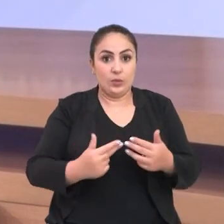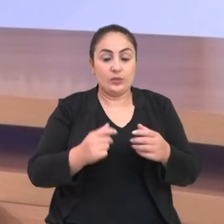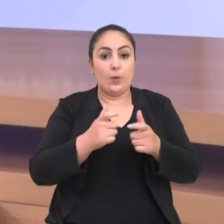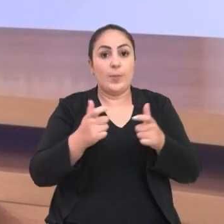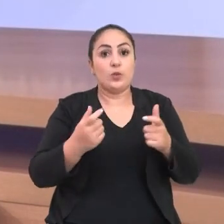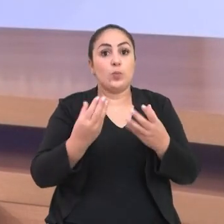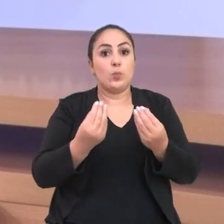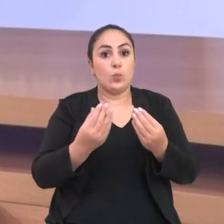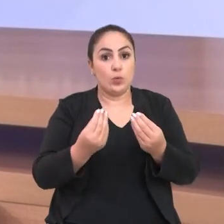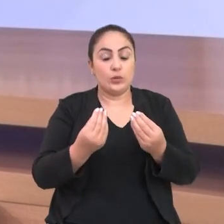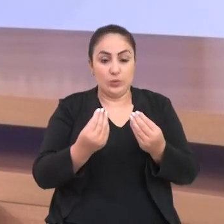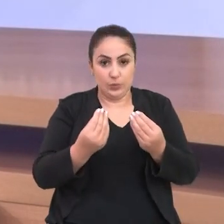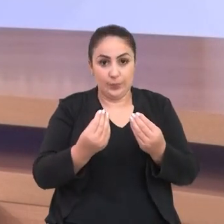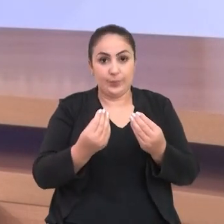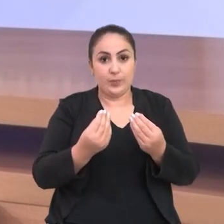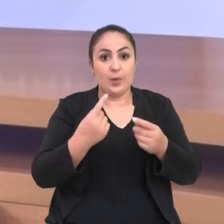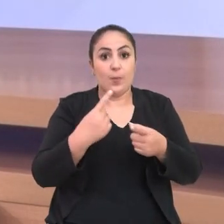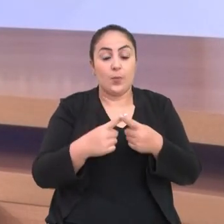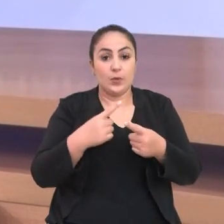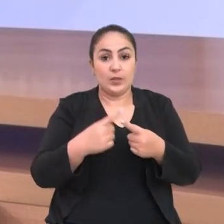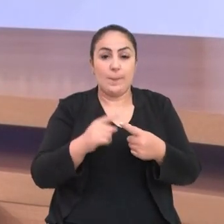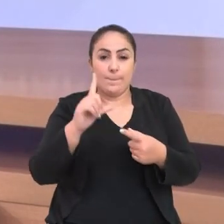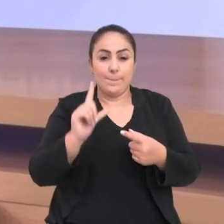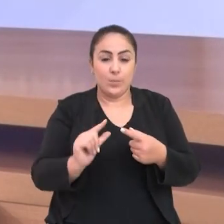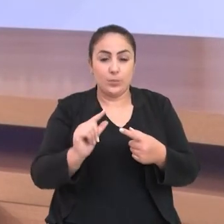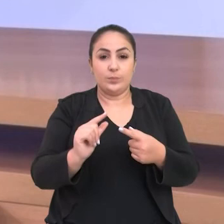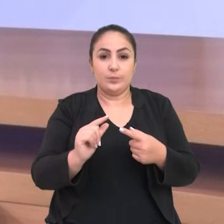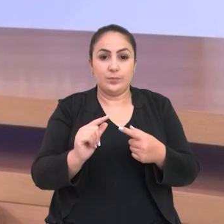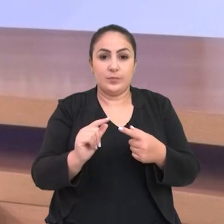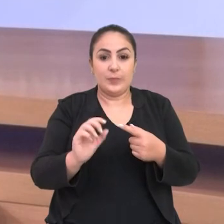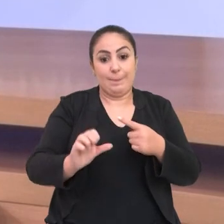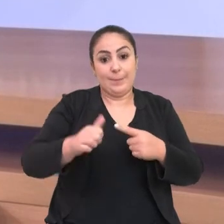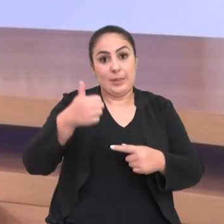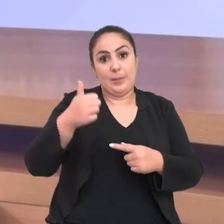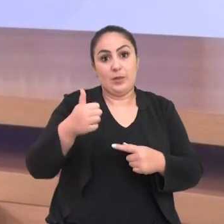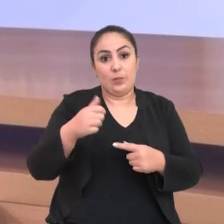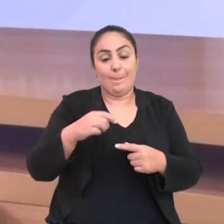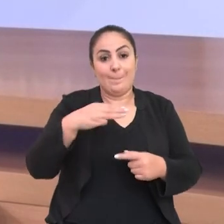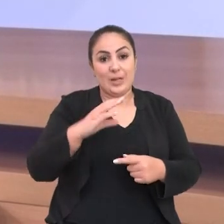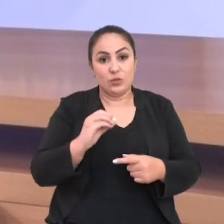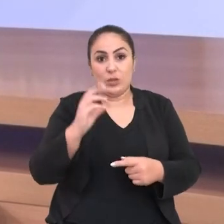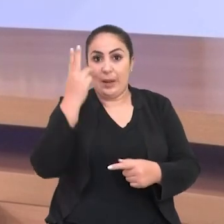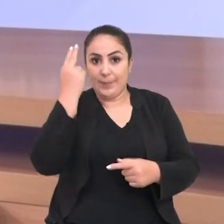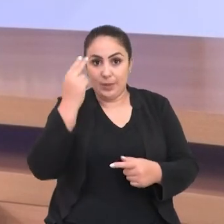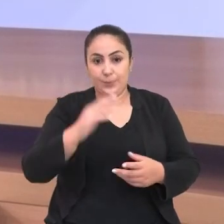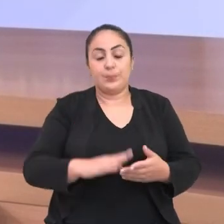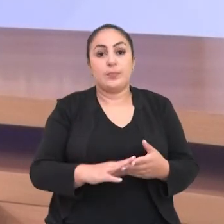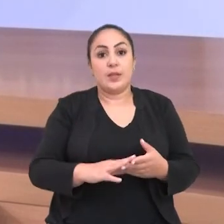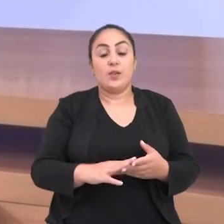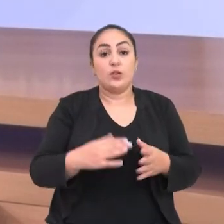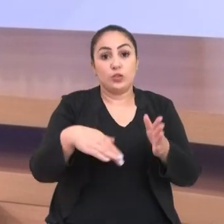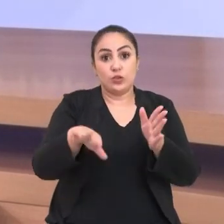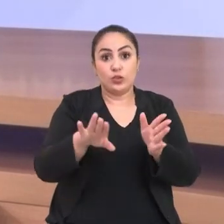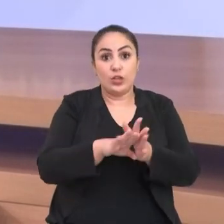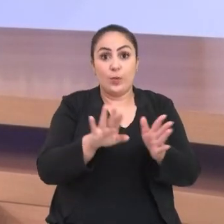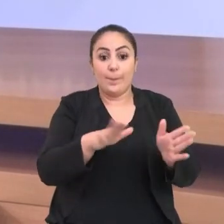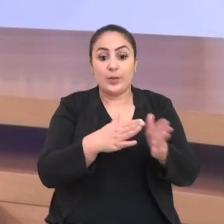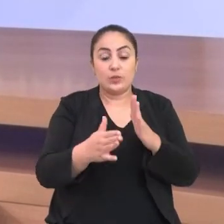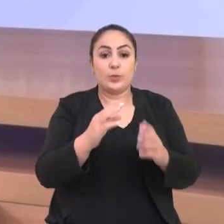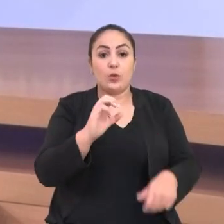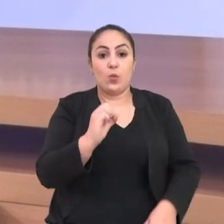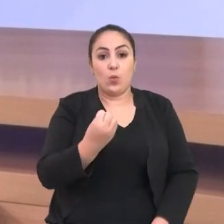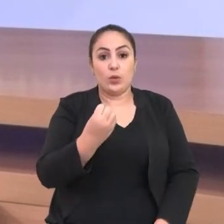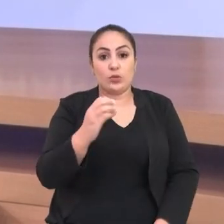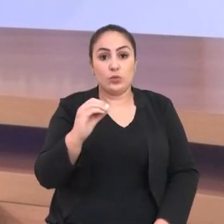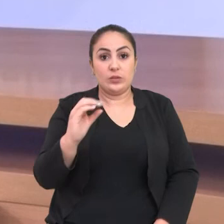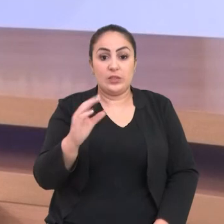número de casos aumentou muito, apesar de estar sendo menos letal que a primeira entre os meses de março e abril, quando chegou